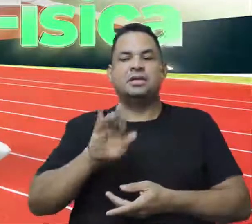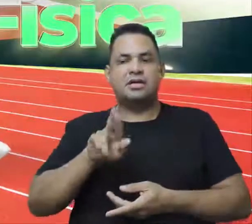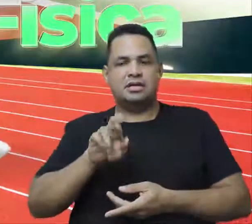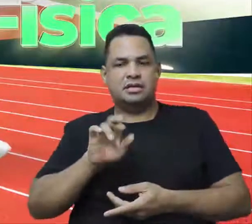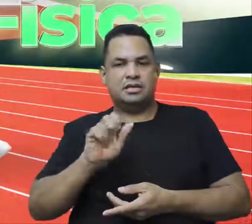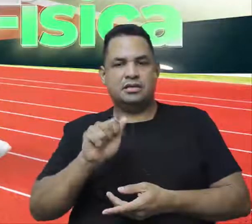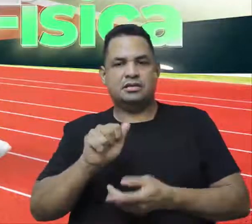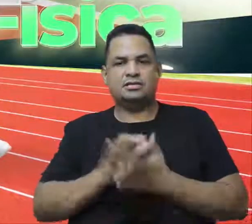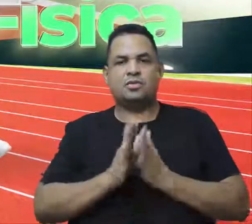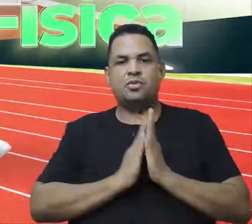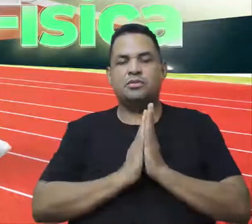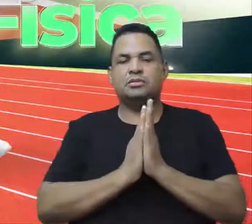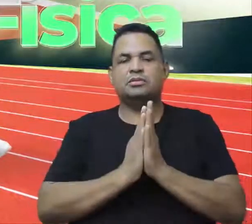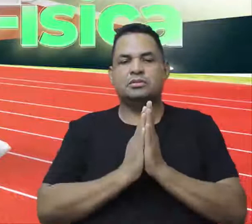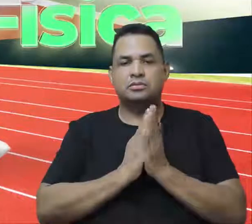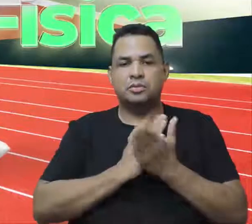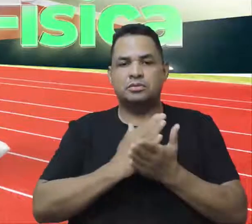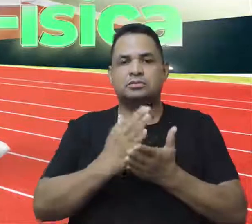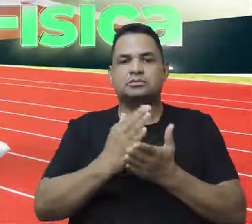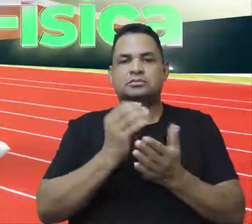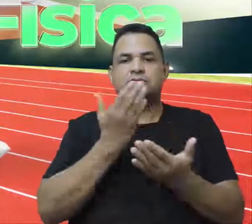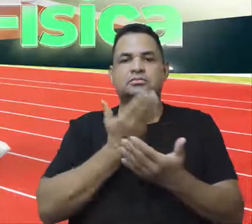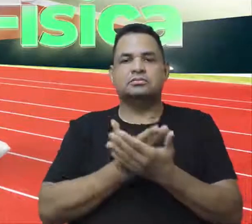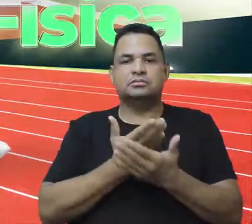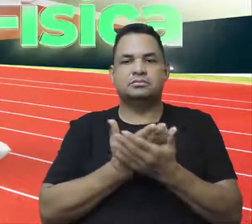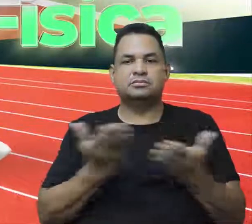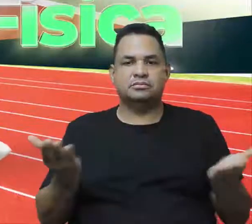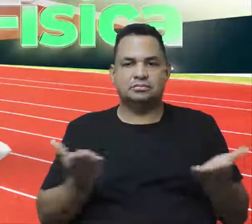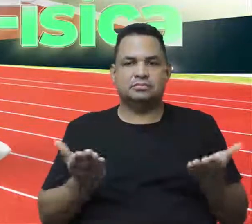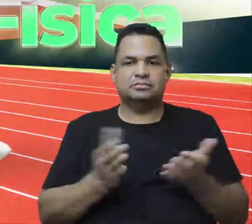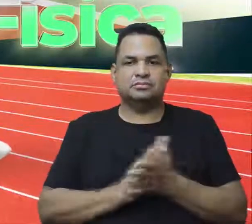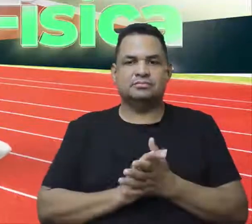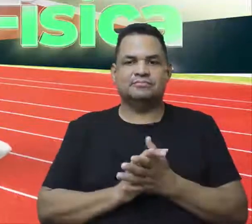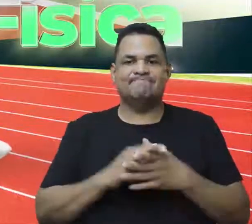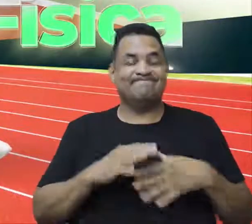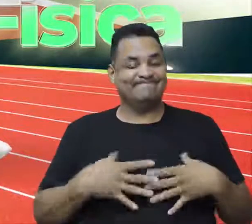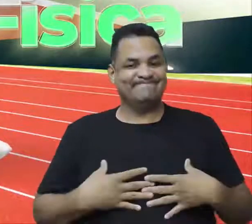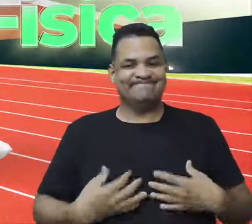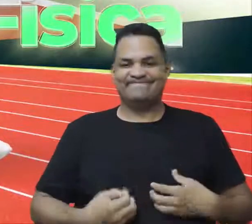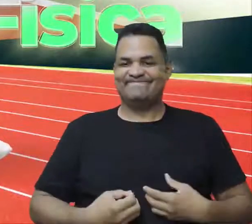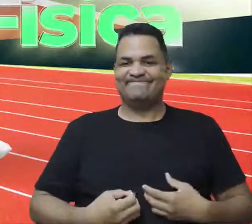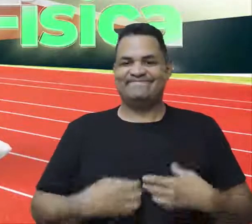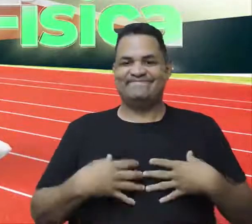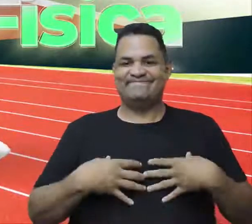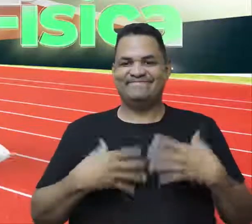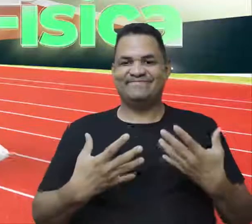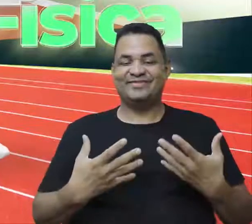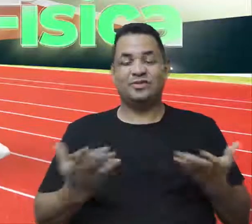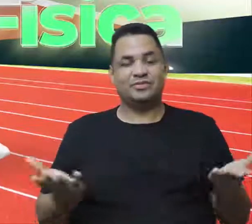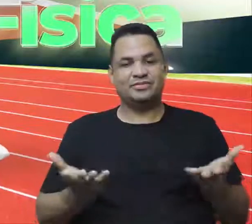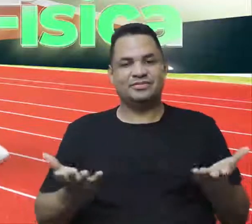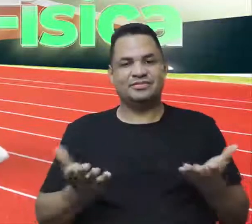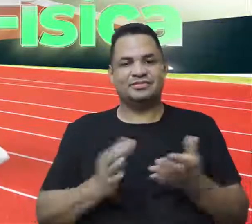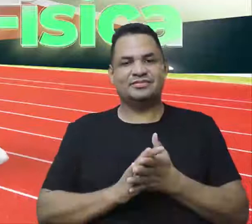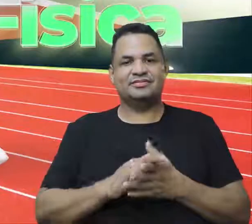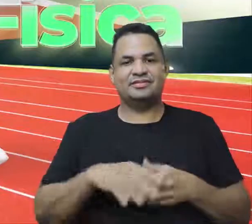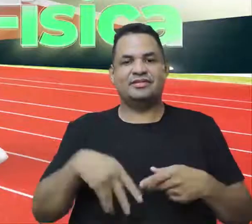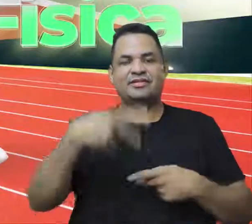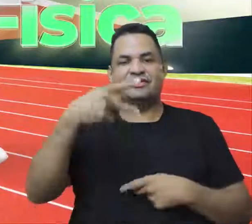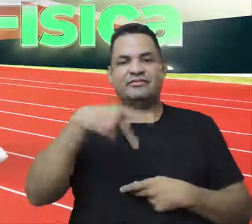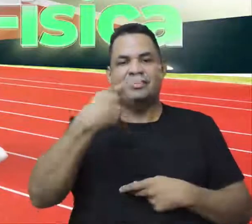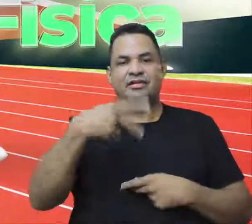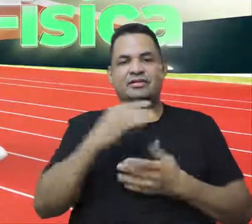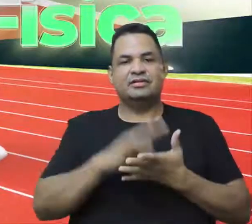Vamos iniciar nossa aula, né, professora? Vamos iniciar nossa aula com muita empolgação, né, gente? Isso, e hoje nós vamos falar sobre